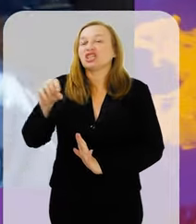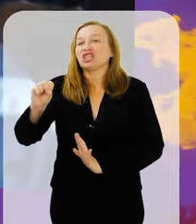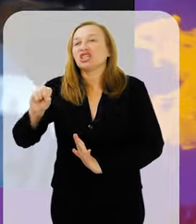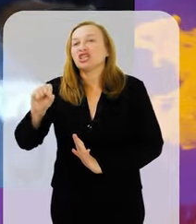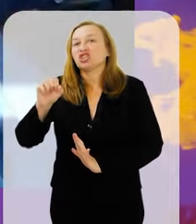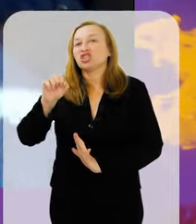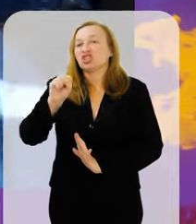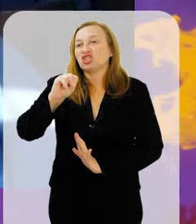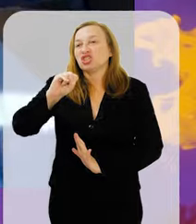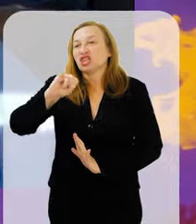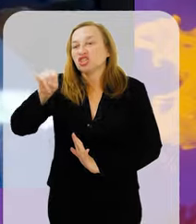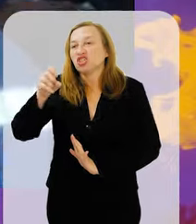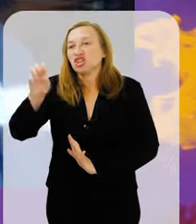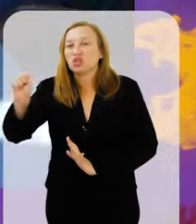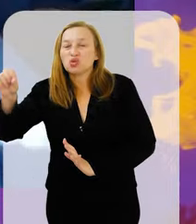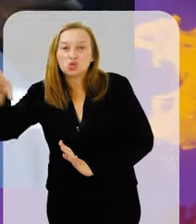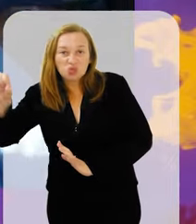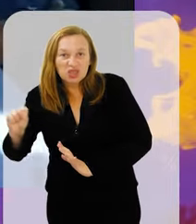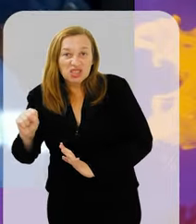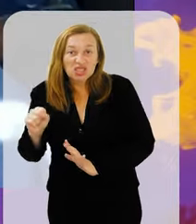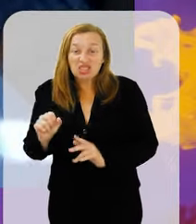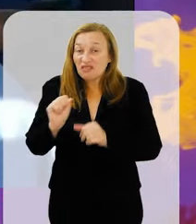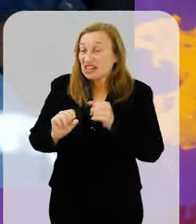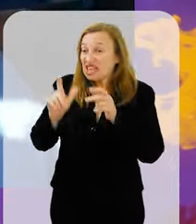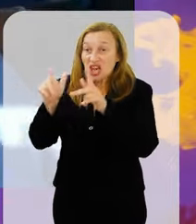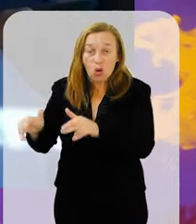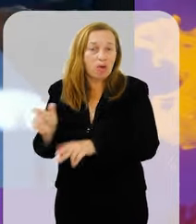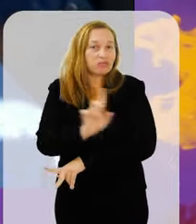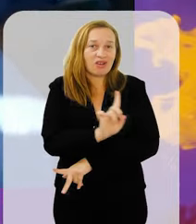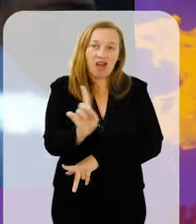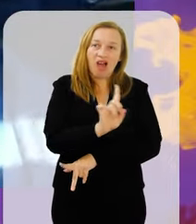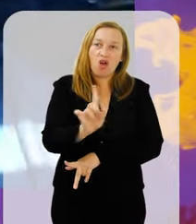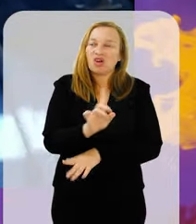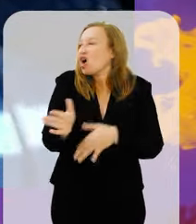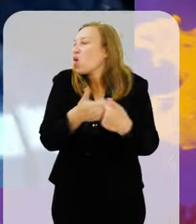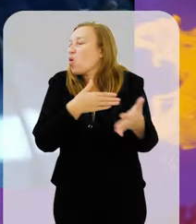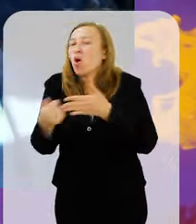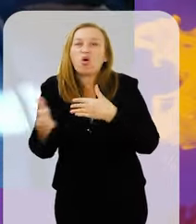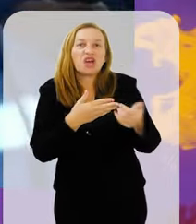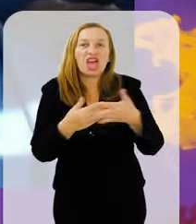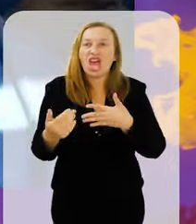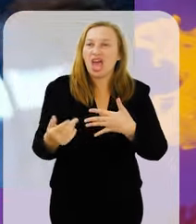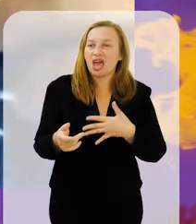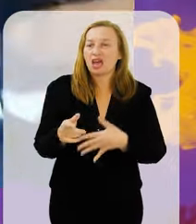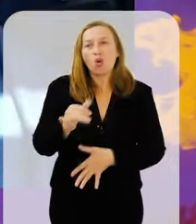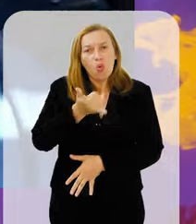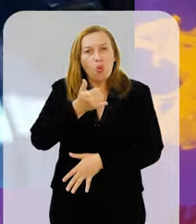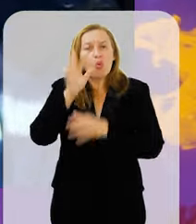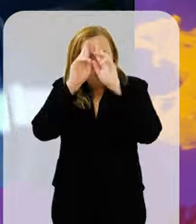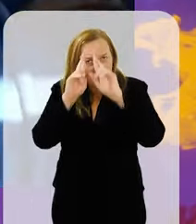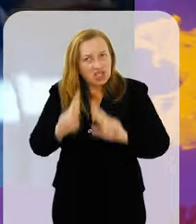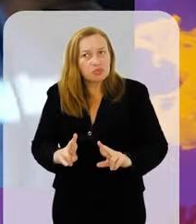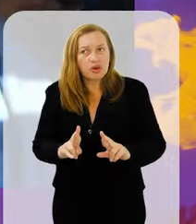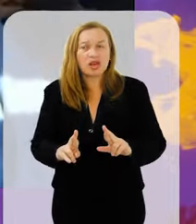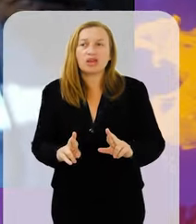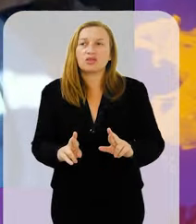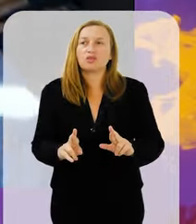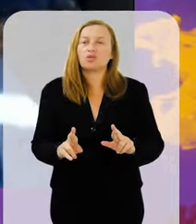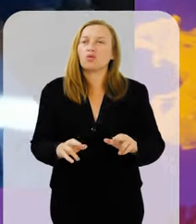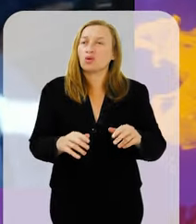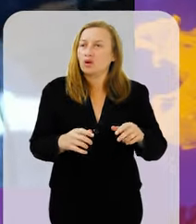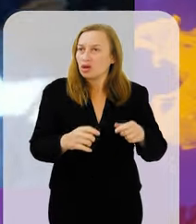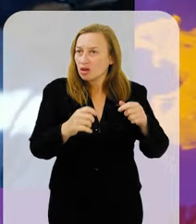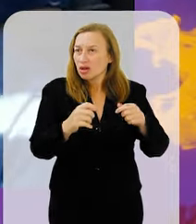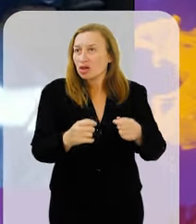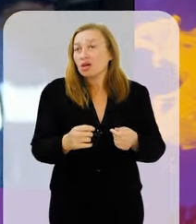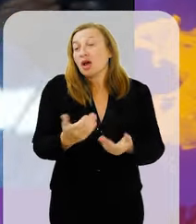certo sempre. É. E não vai dar, gente. É difícil, não é assim que funciona. Não é trazer qualquer, com todo respeito, trouxe o cara do